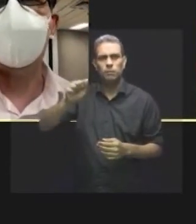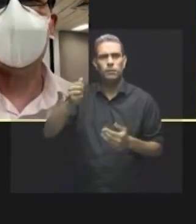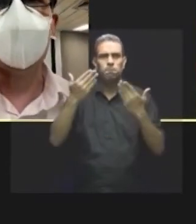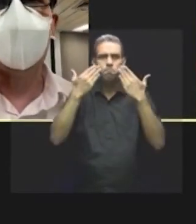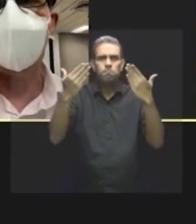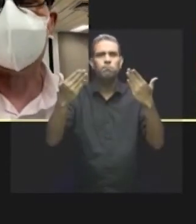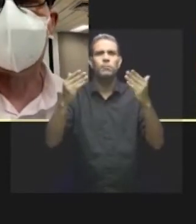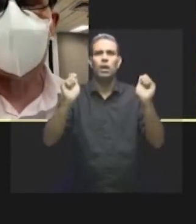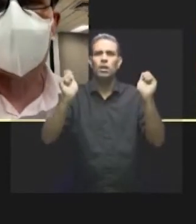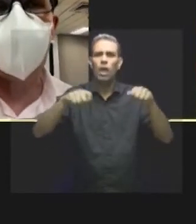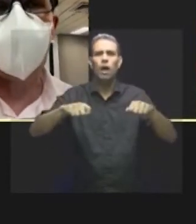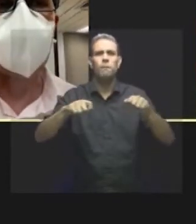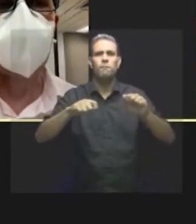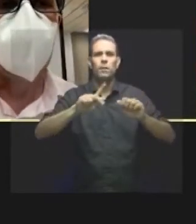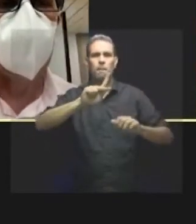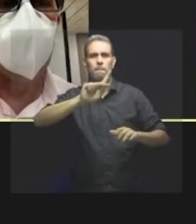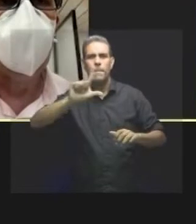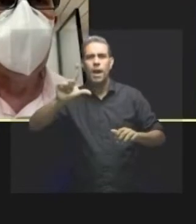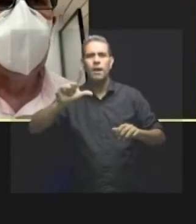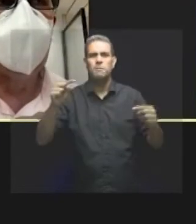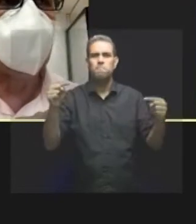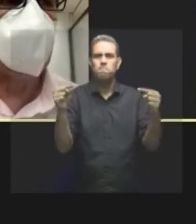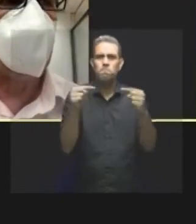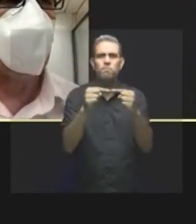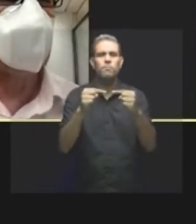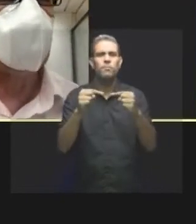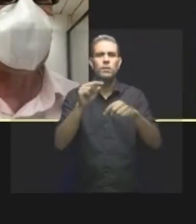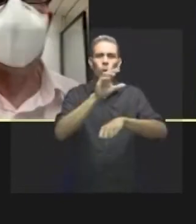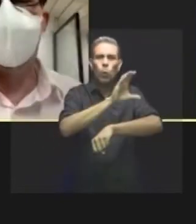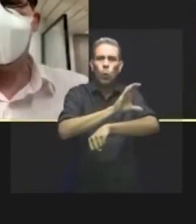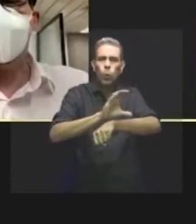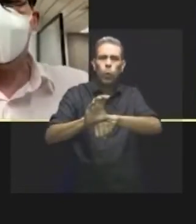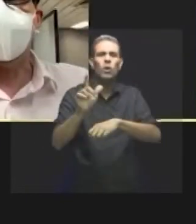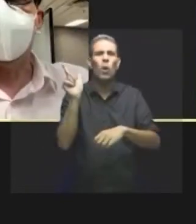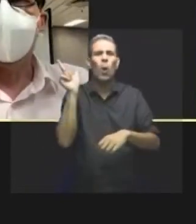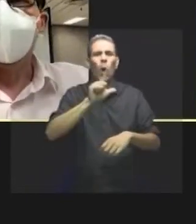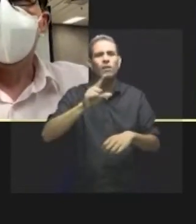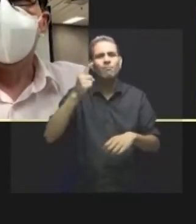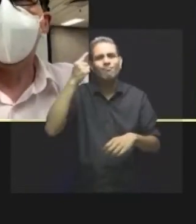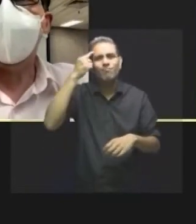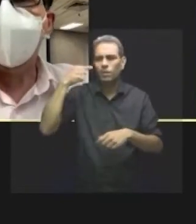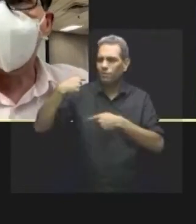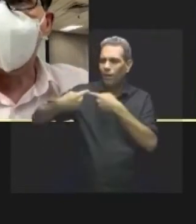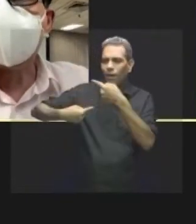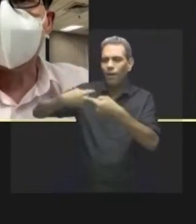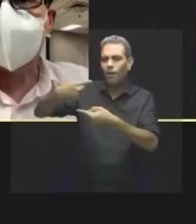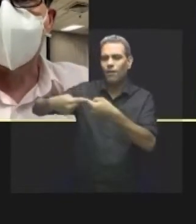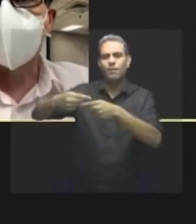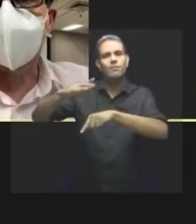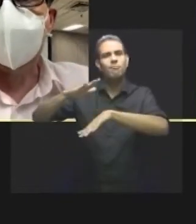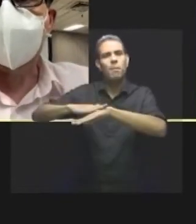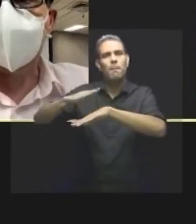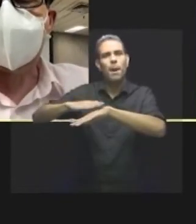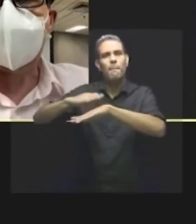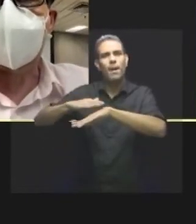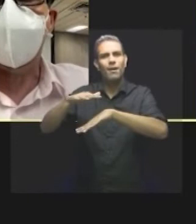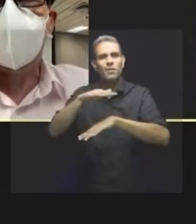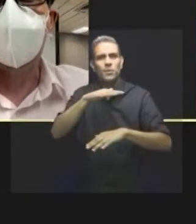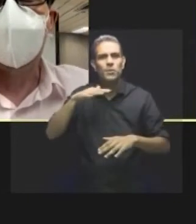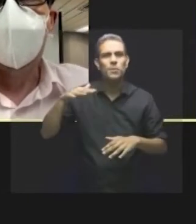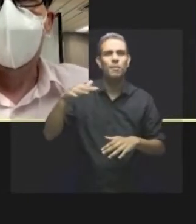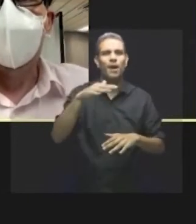projeto importantíssimo para a cultura, importantíssimo para o resgate e para a valorização, né, desse